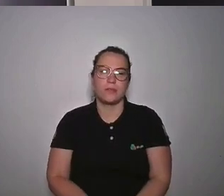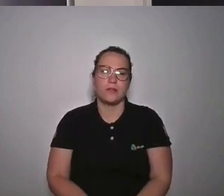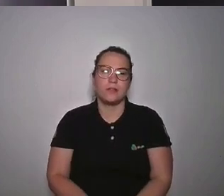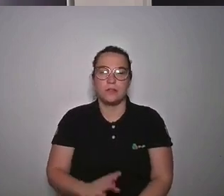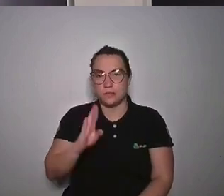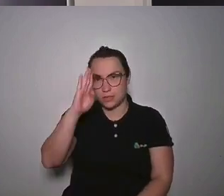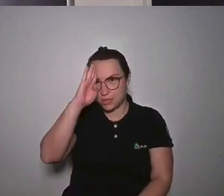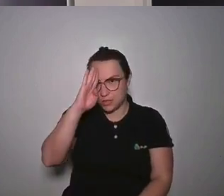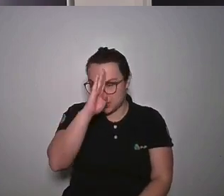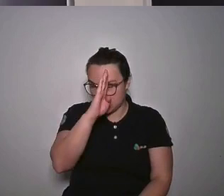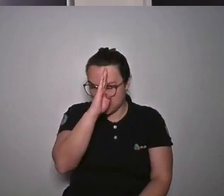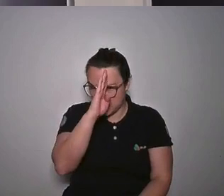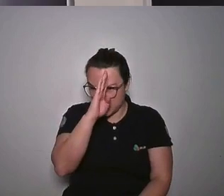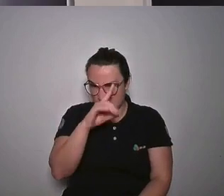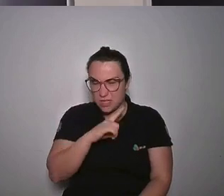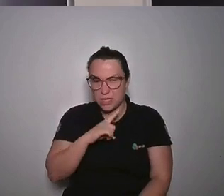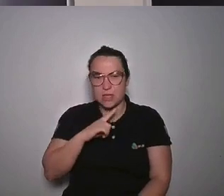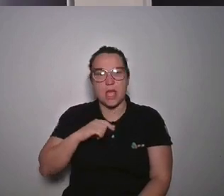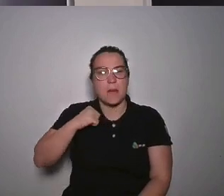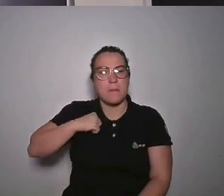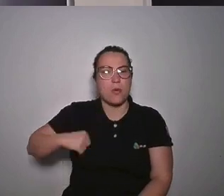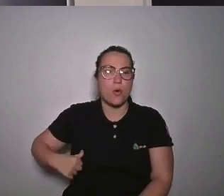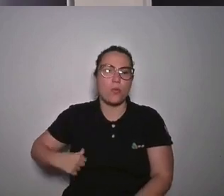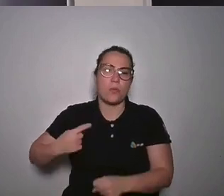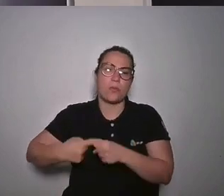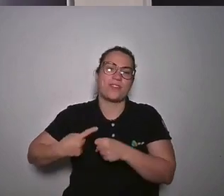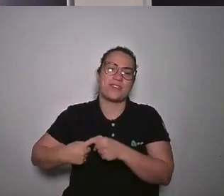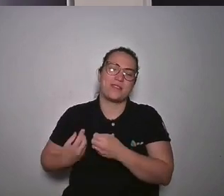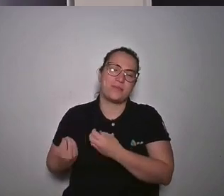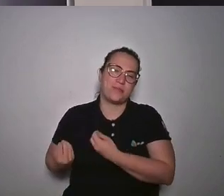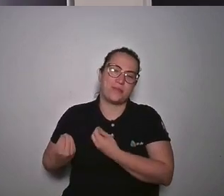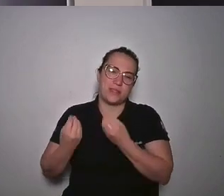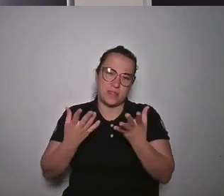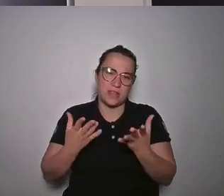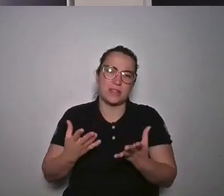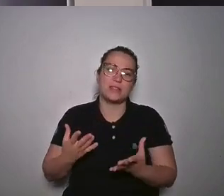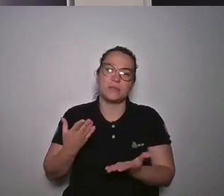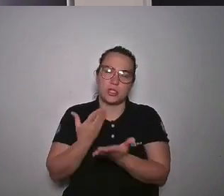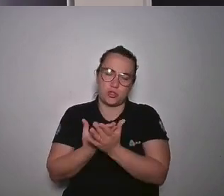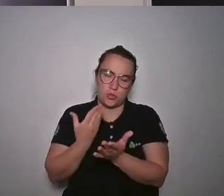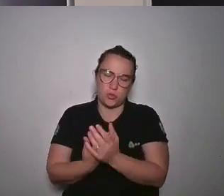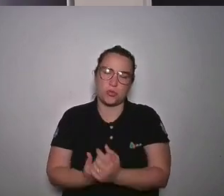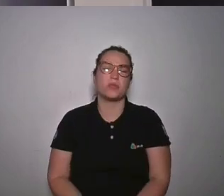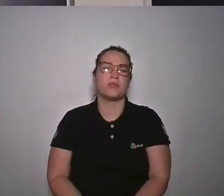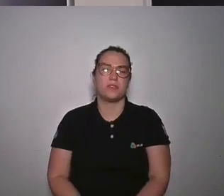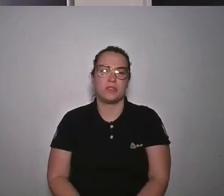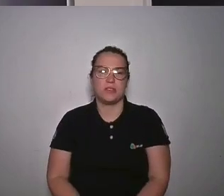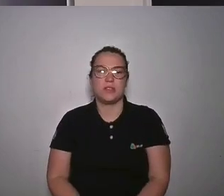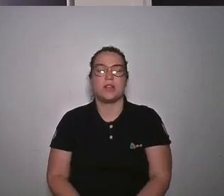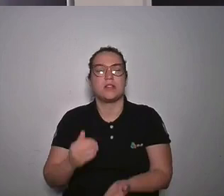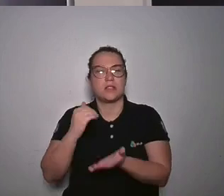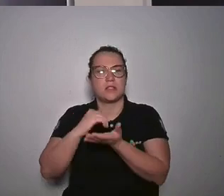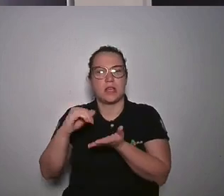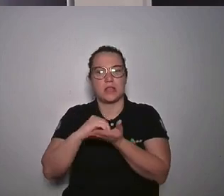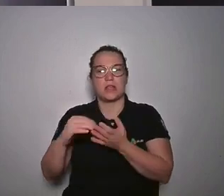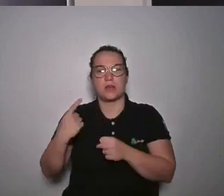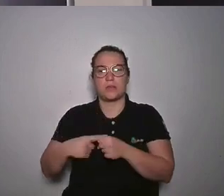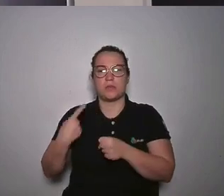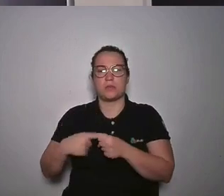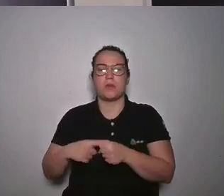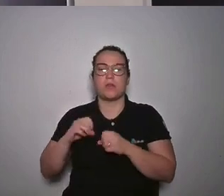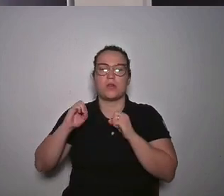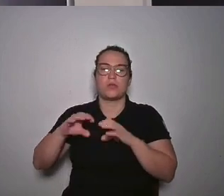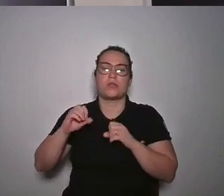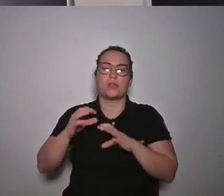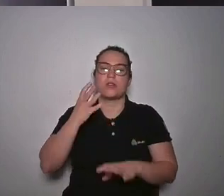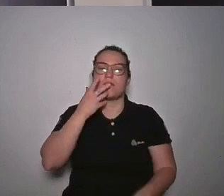acadêmicos que pegam o apoio do município para estudo. Então, Secretaria Municipal de Educação